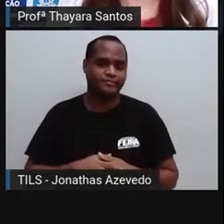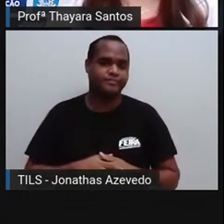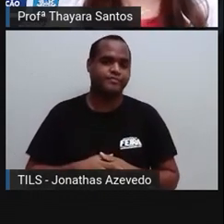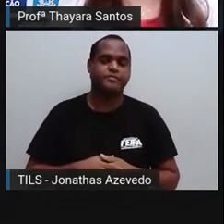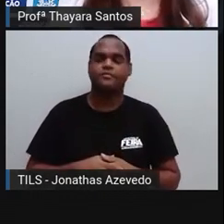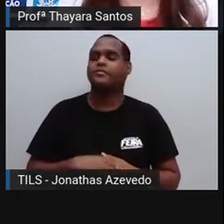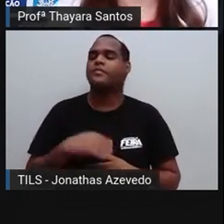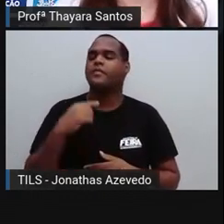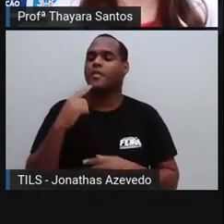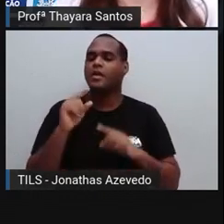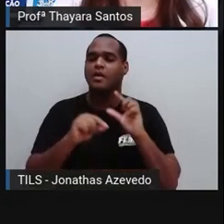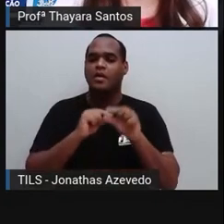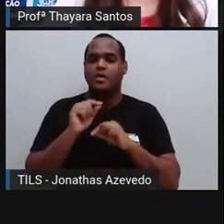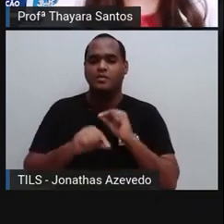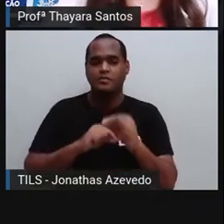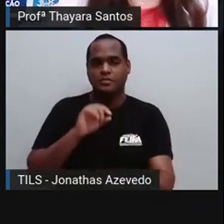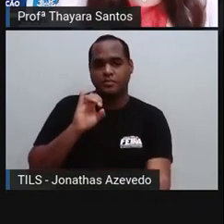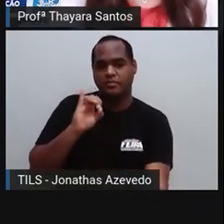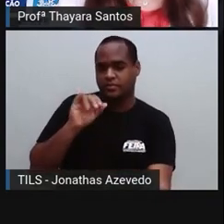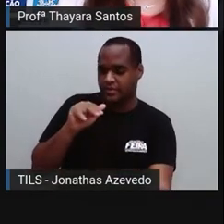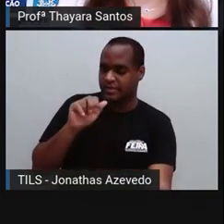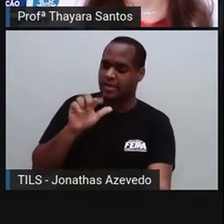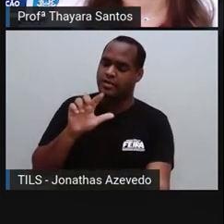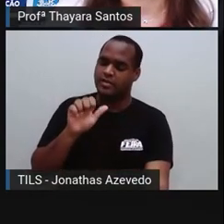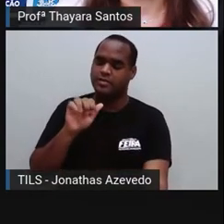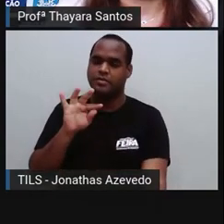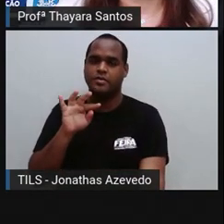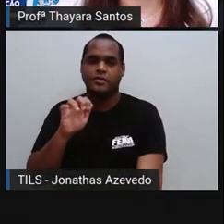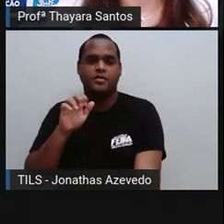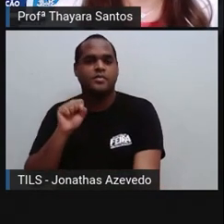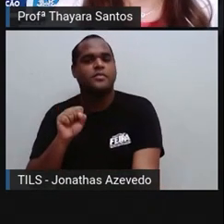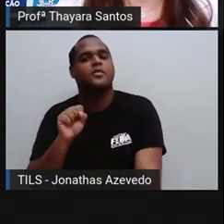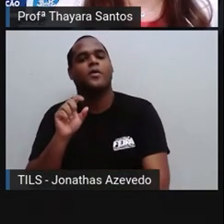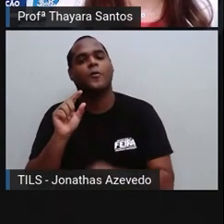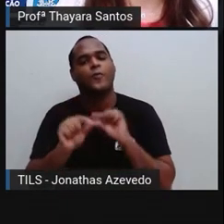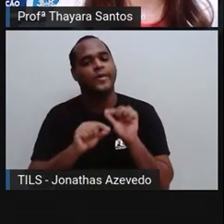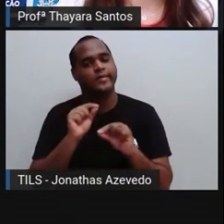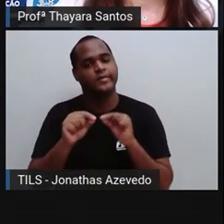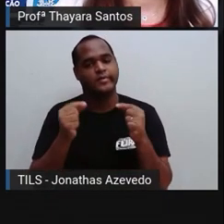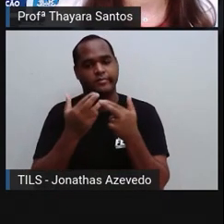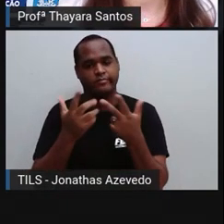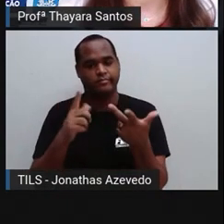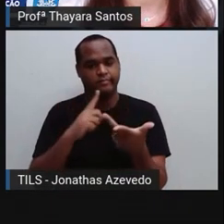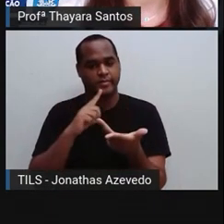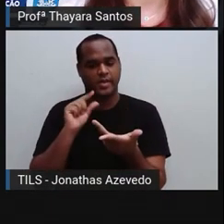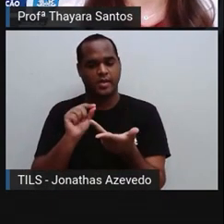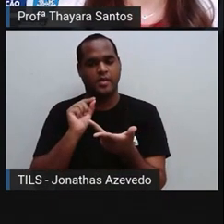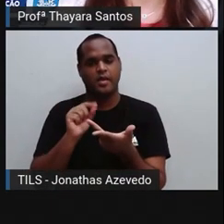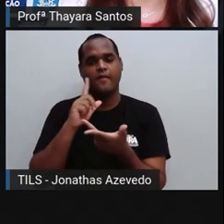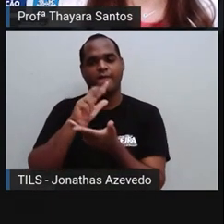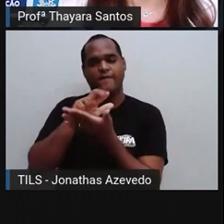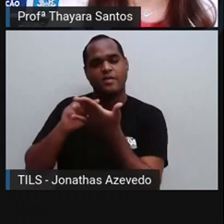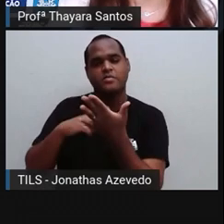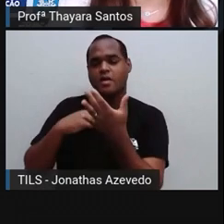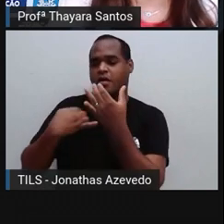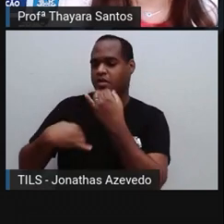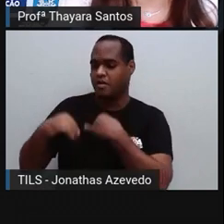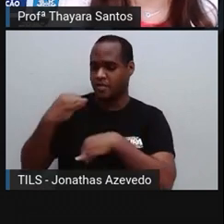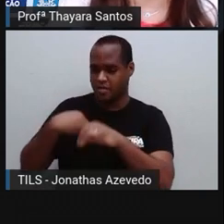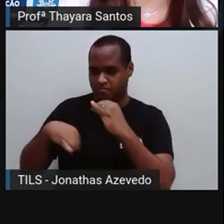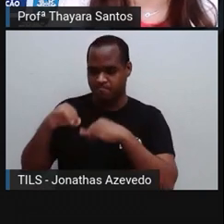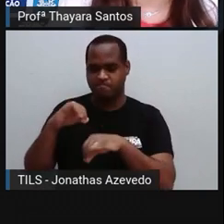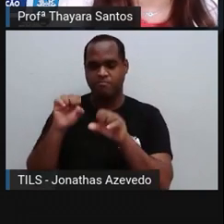Agora vamos falar um pouquinho sobre as drogas que a gente chama de inalantes. O que são essas drogas? Vão ser substâncias químicas